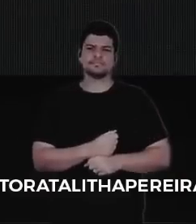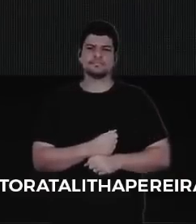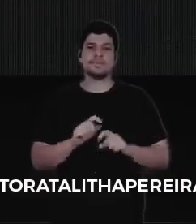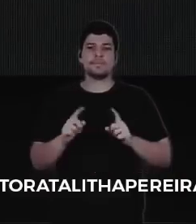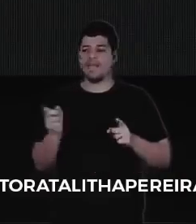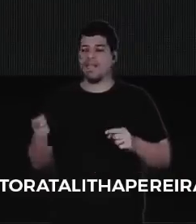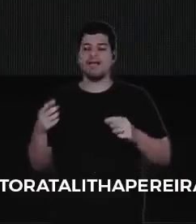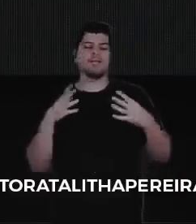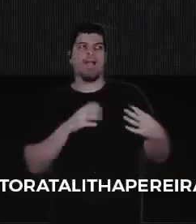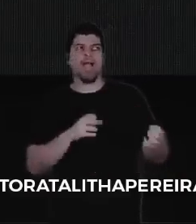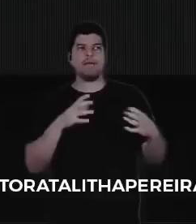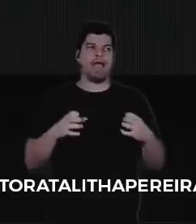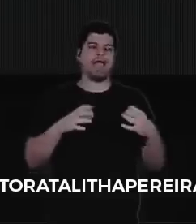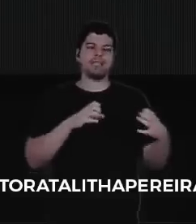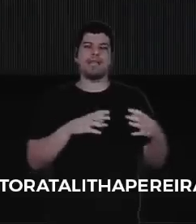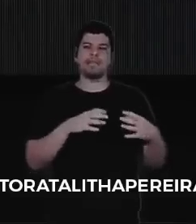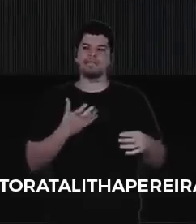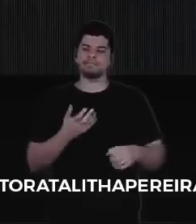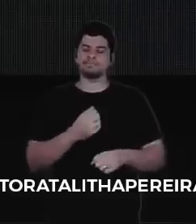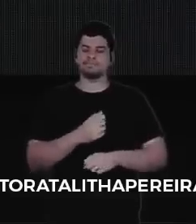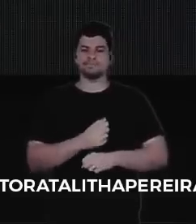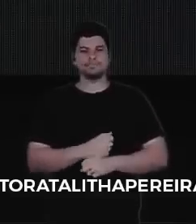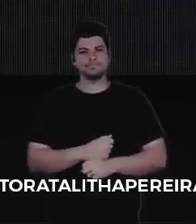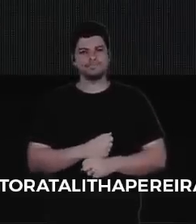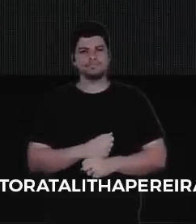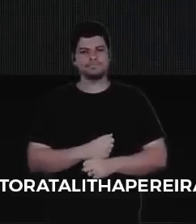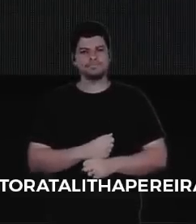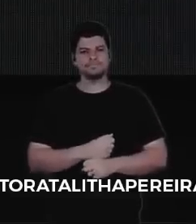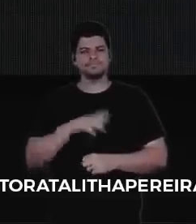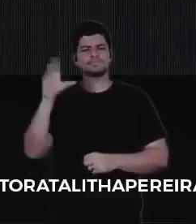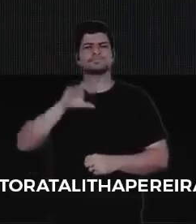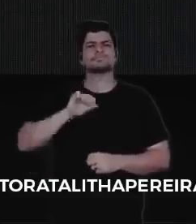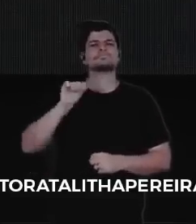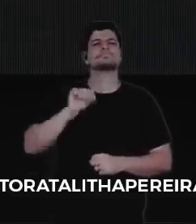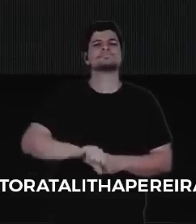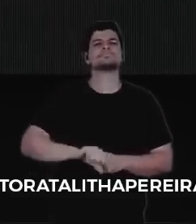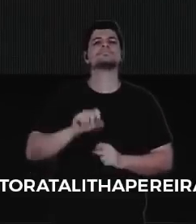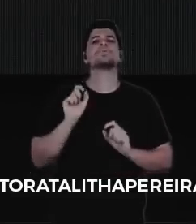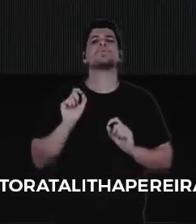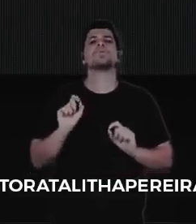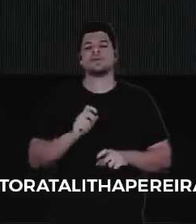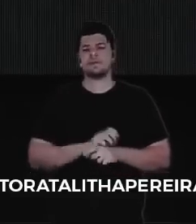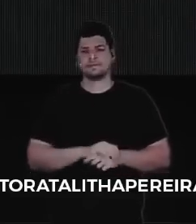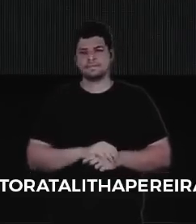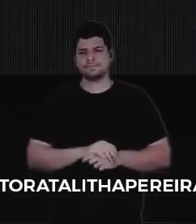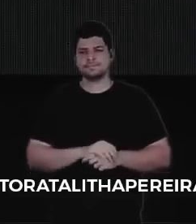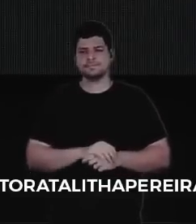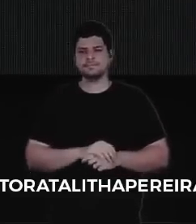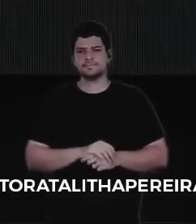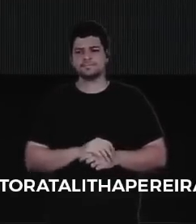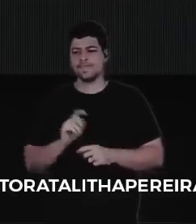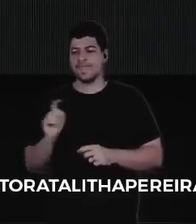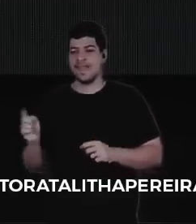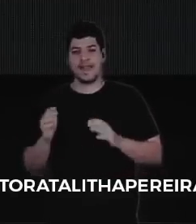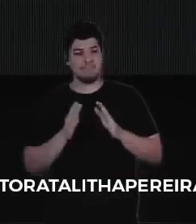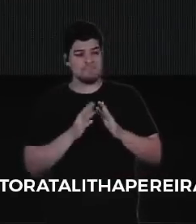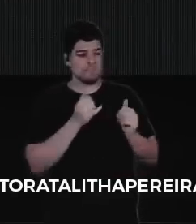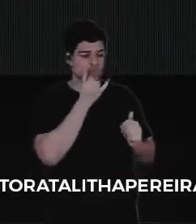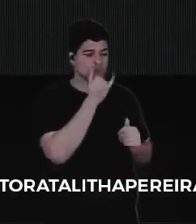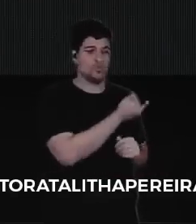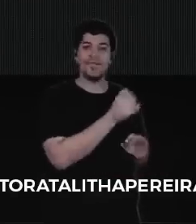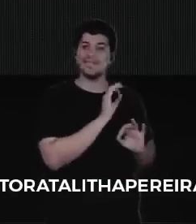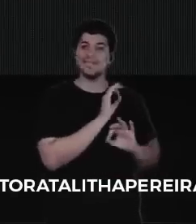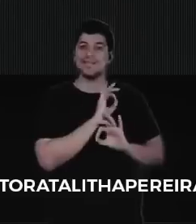Mas ela reclamou. O pior ainda, ela nem sequer pediu desculpa pelo que ela fez.